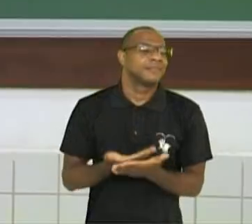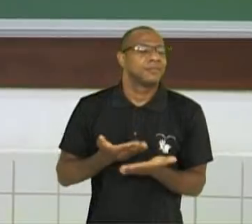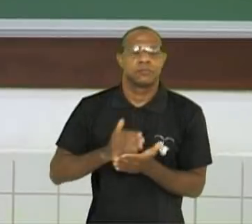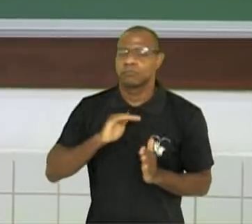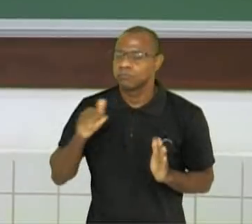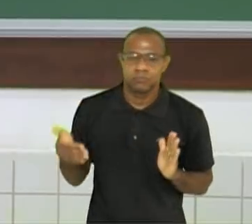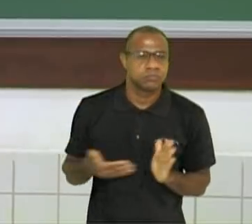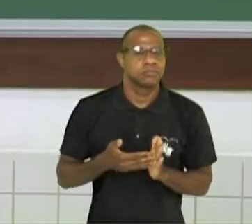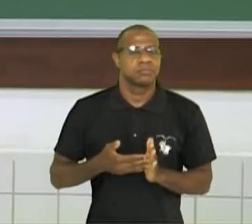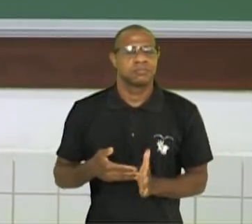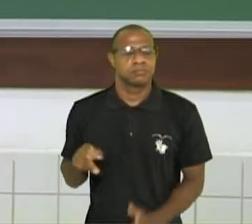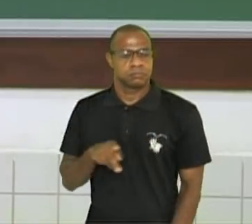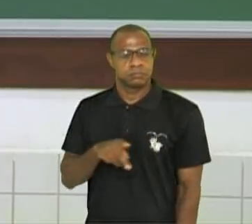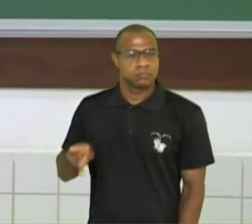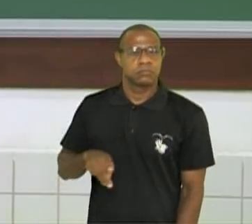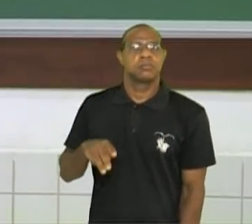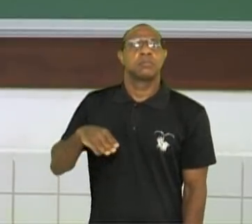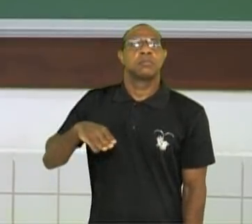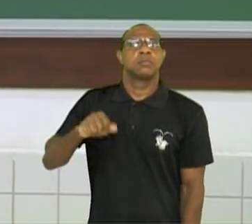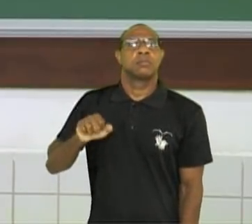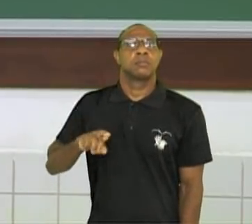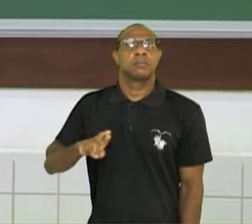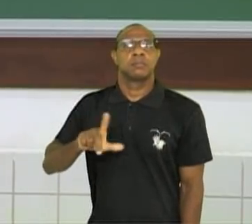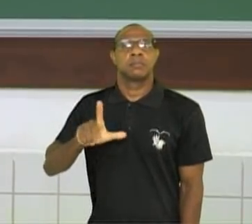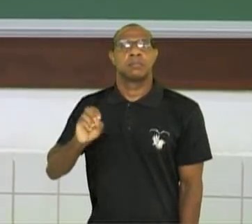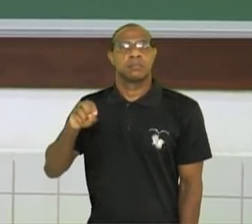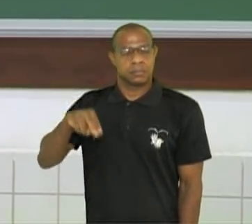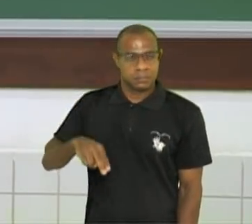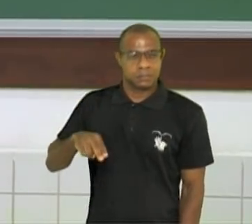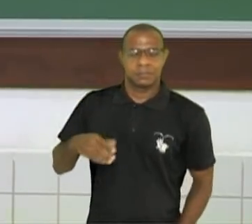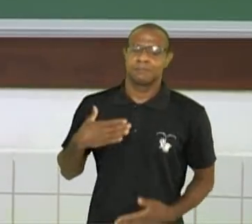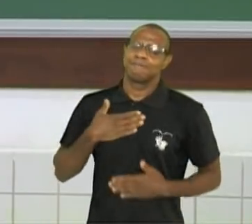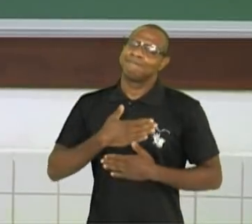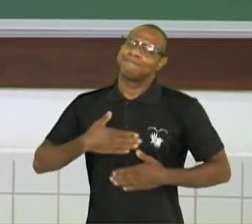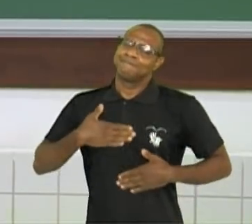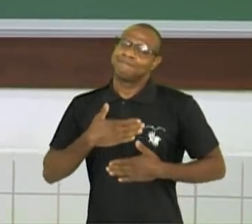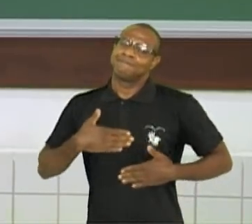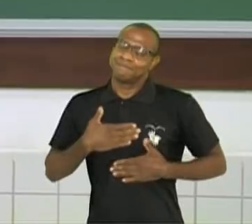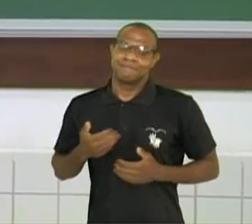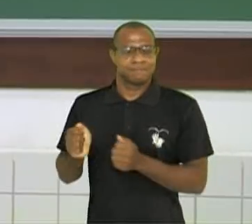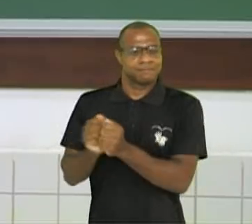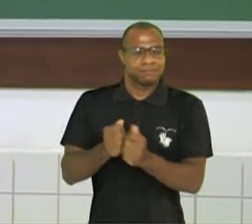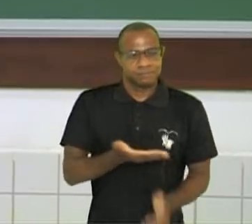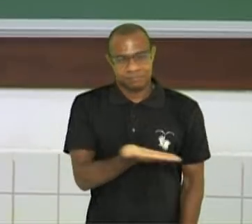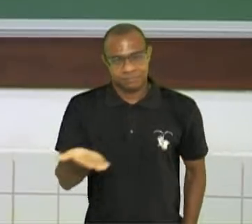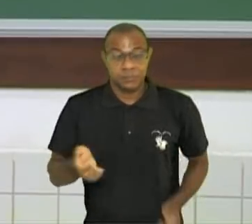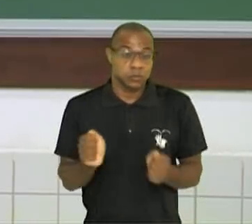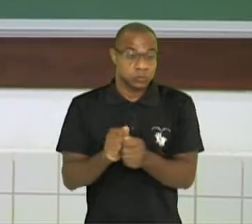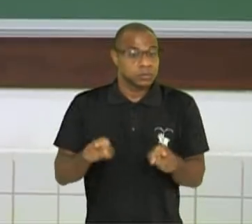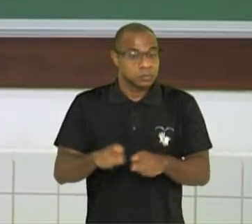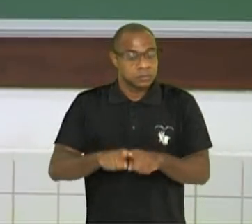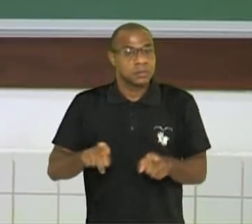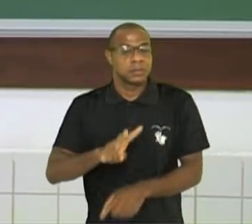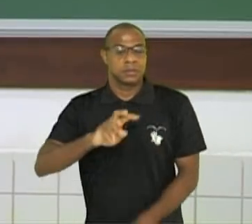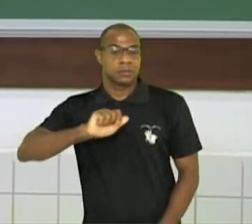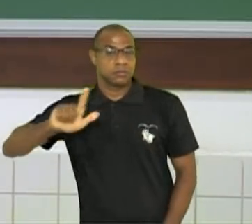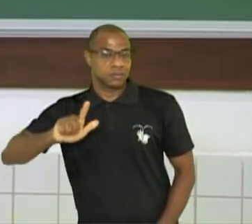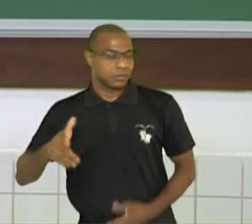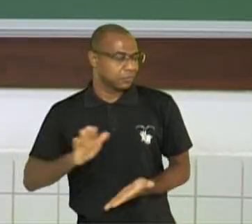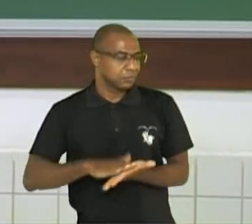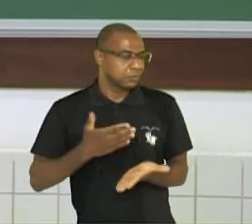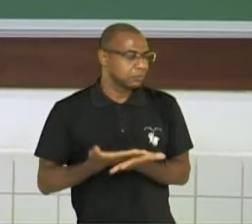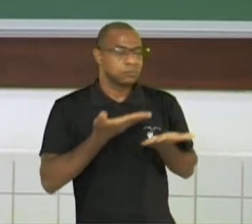todas! Eu sou o professor Marlon, é um prazer estar junto com vocês e junto com a gente tá aqui o Val, dê um oi para ele